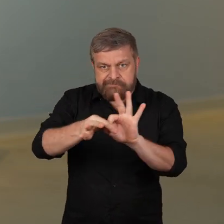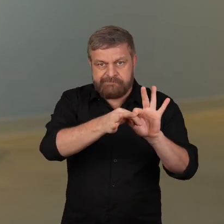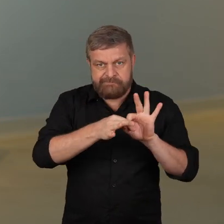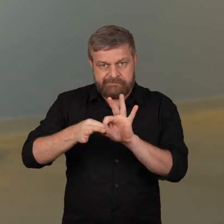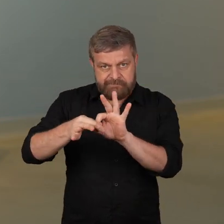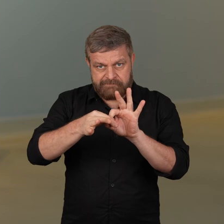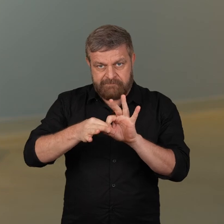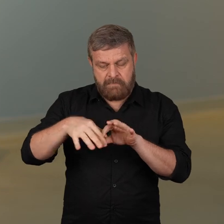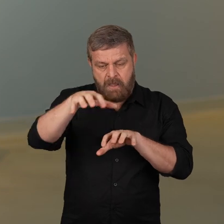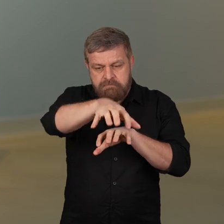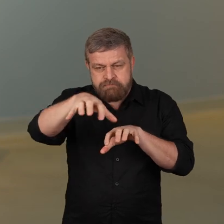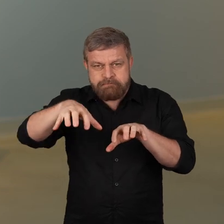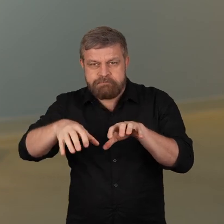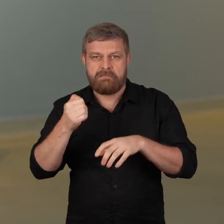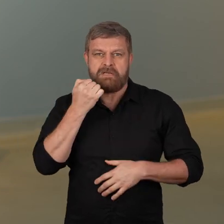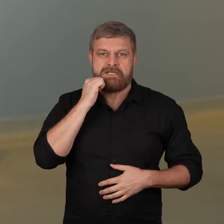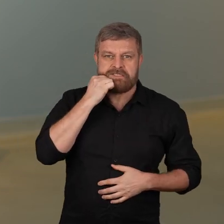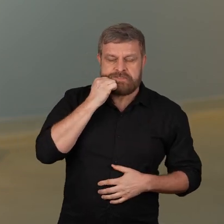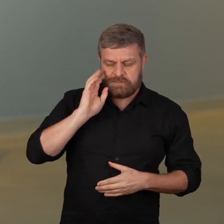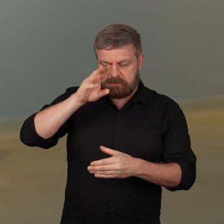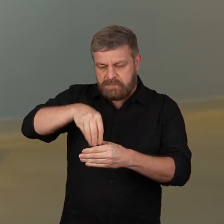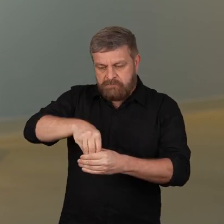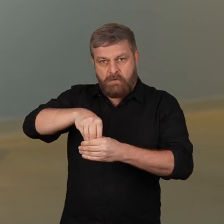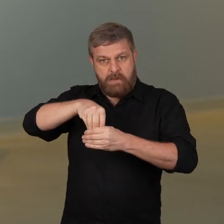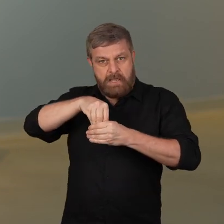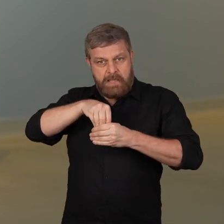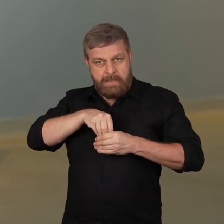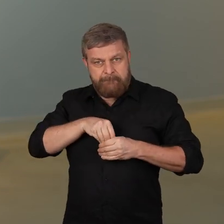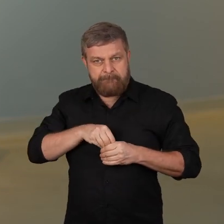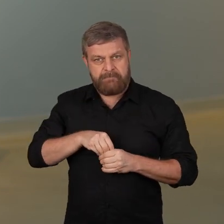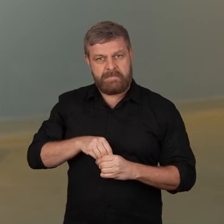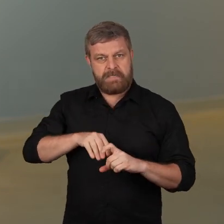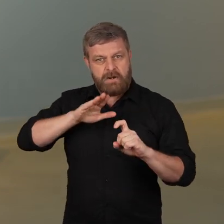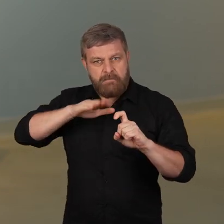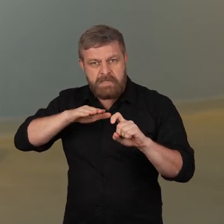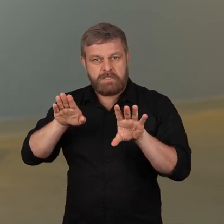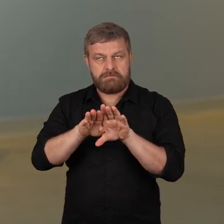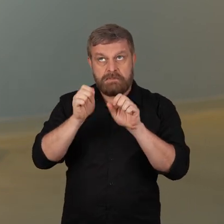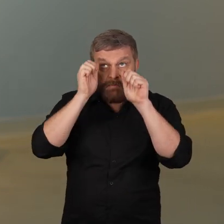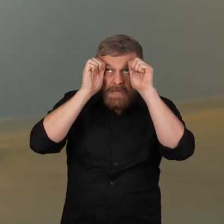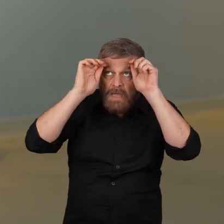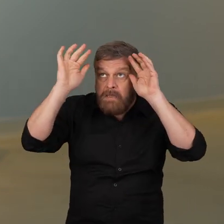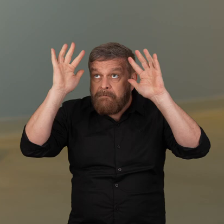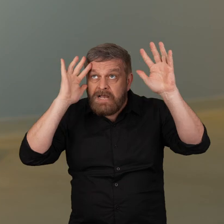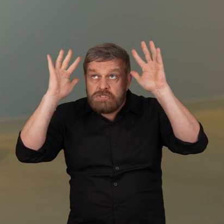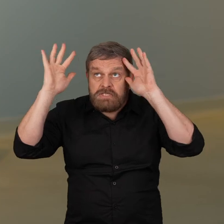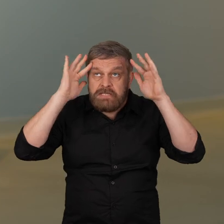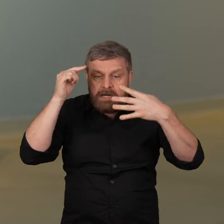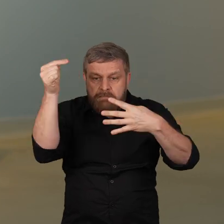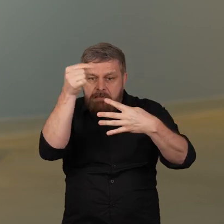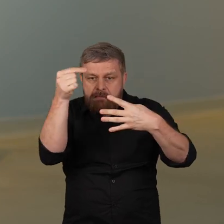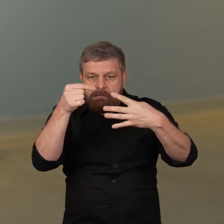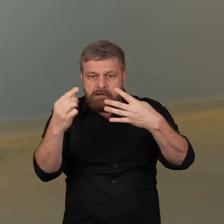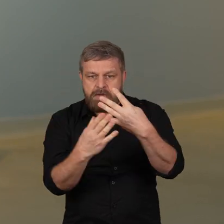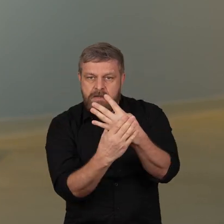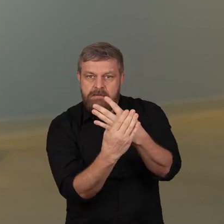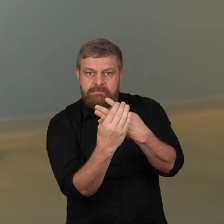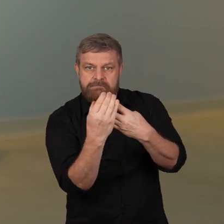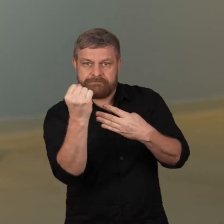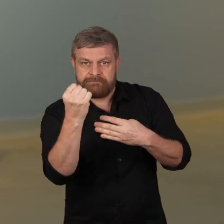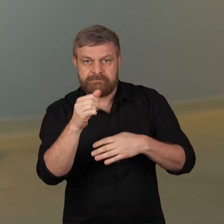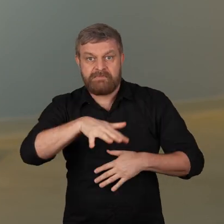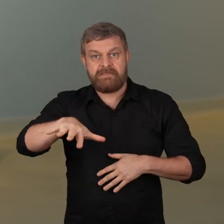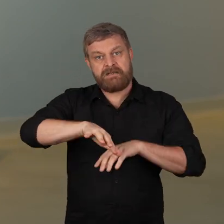pensamento: científico, empírico, mítico, mágico, imaginário. É o que na educação